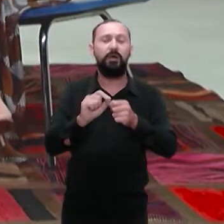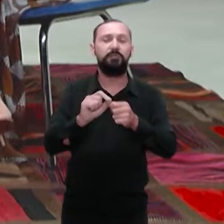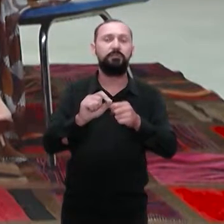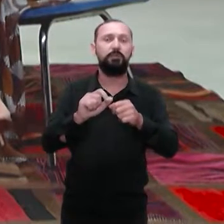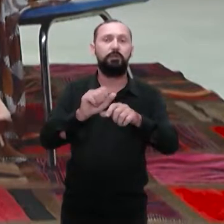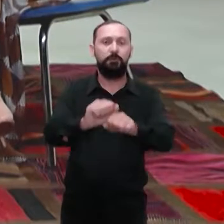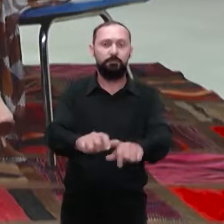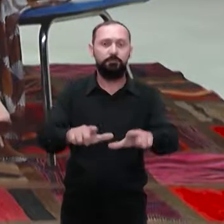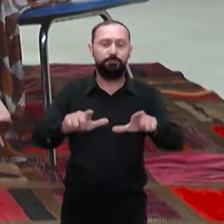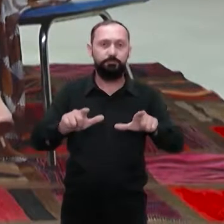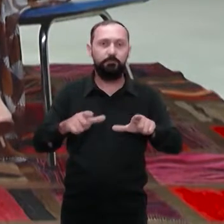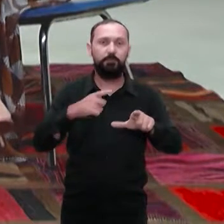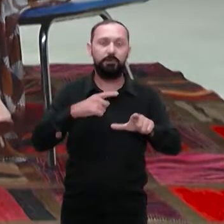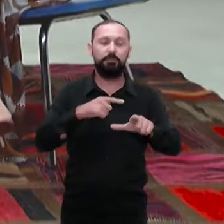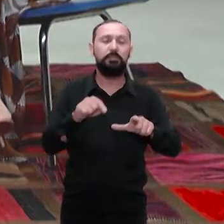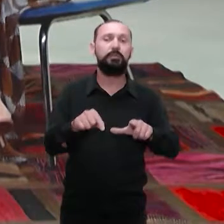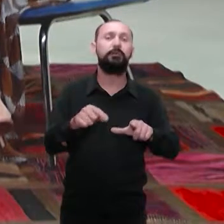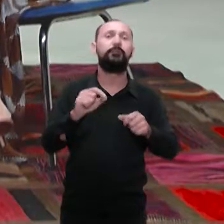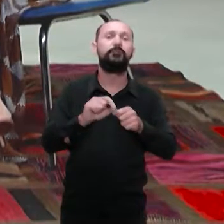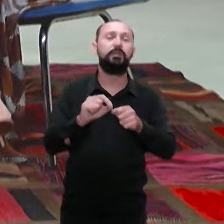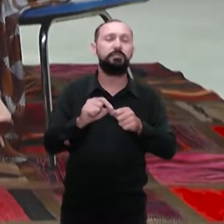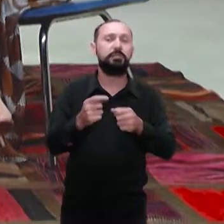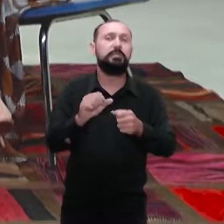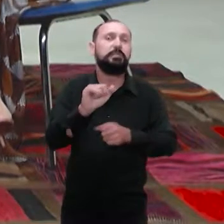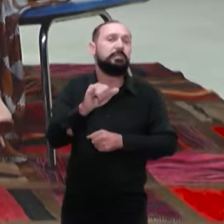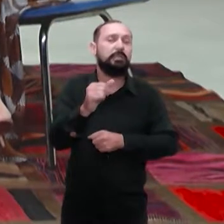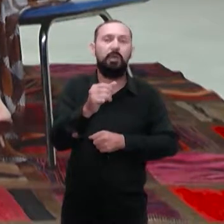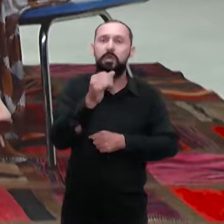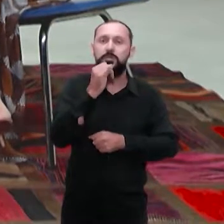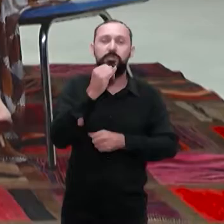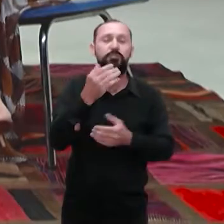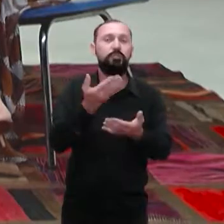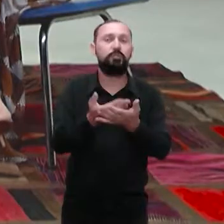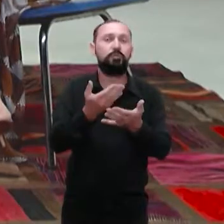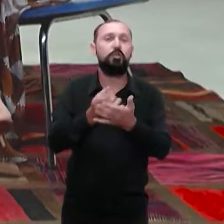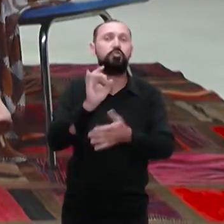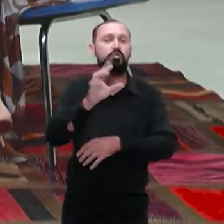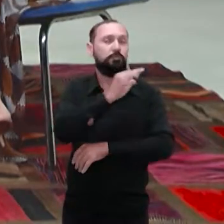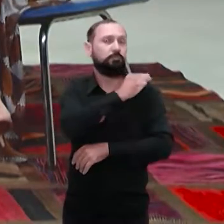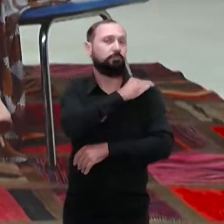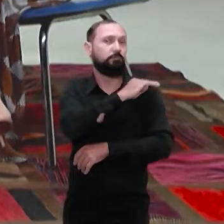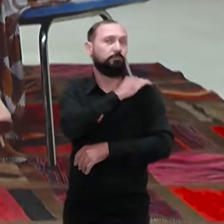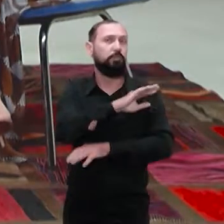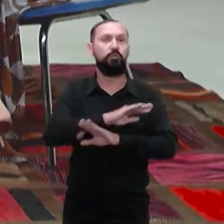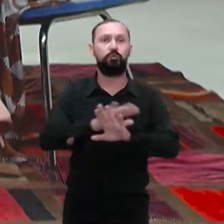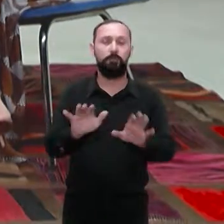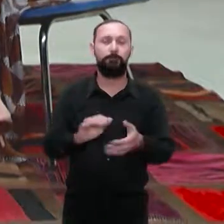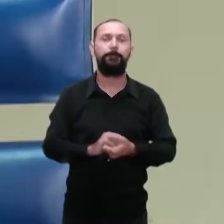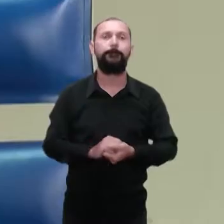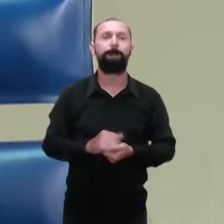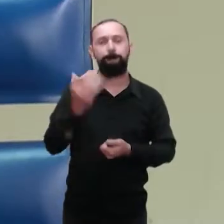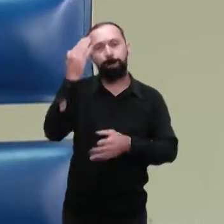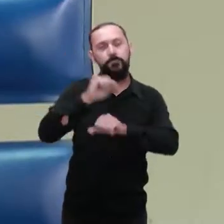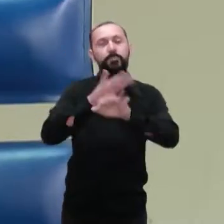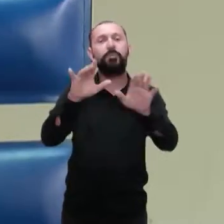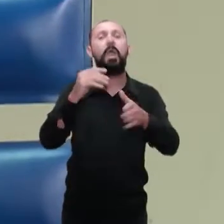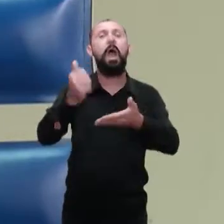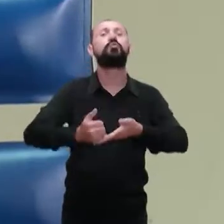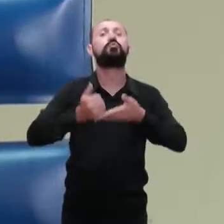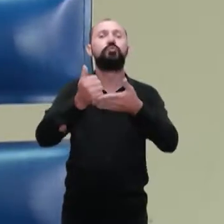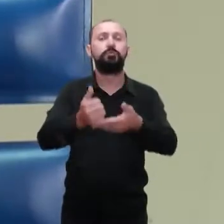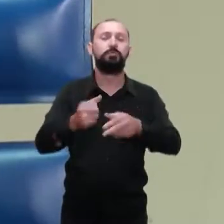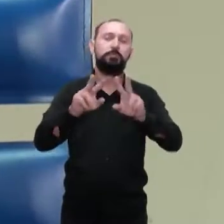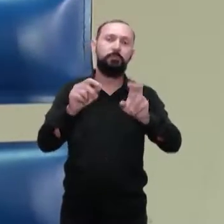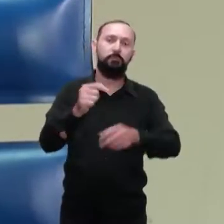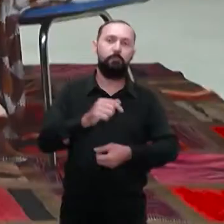neuropsicopedagogos. Então, a pessoa pode receber a certificação mesmo tendo o ensino médio. Entendi. E quais